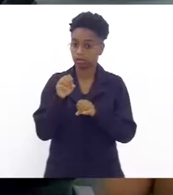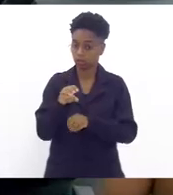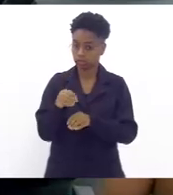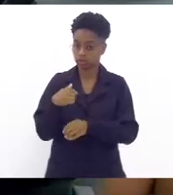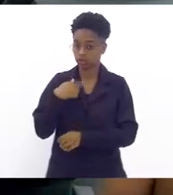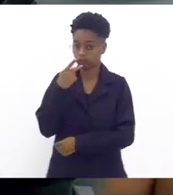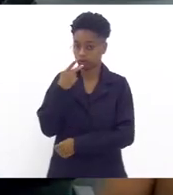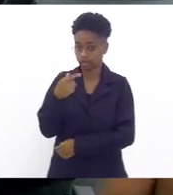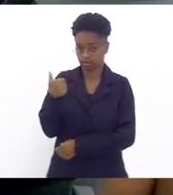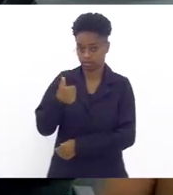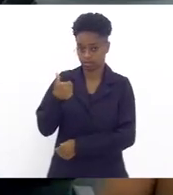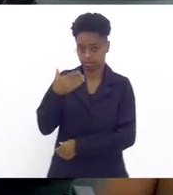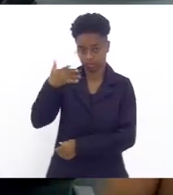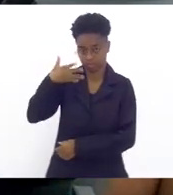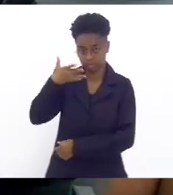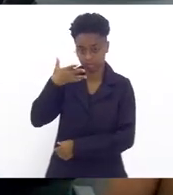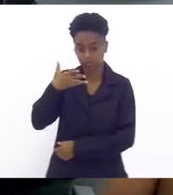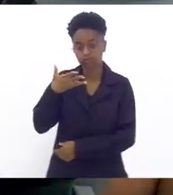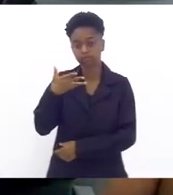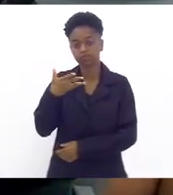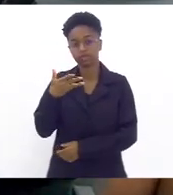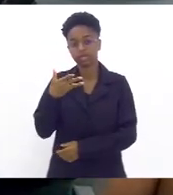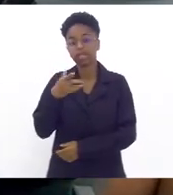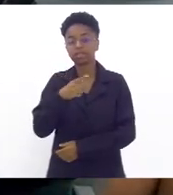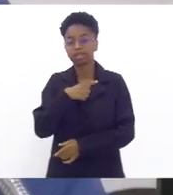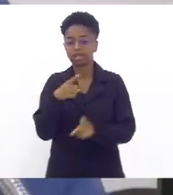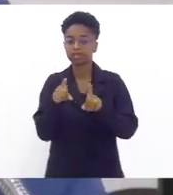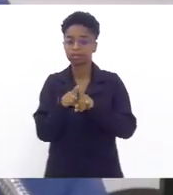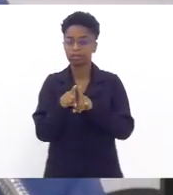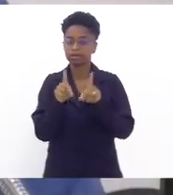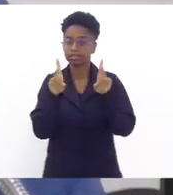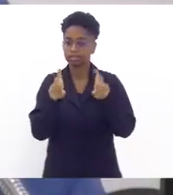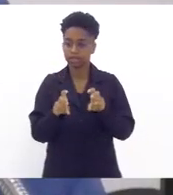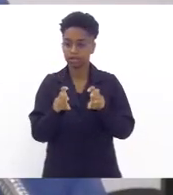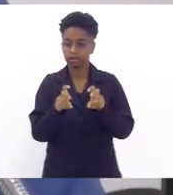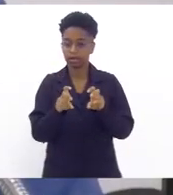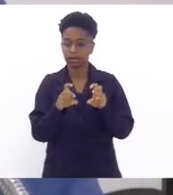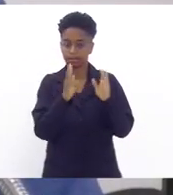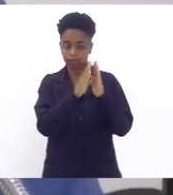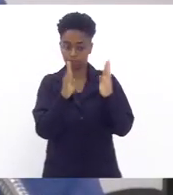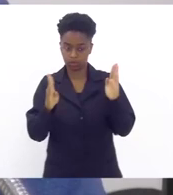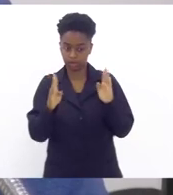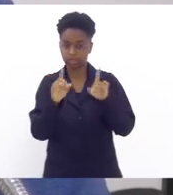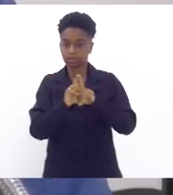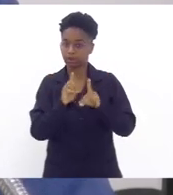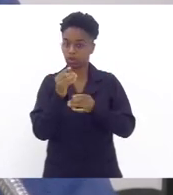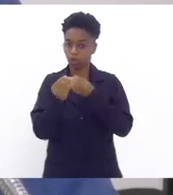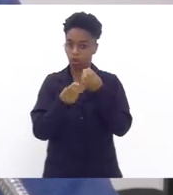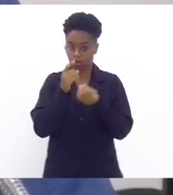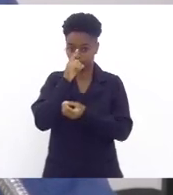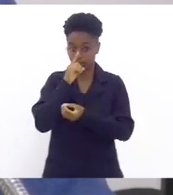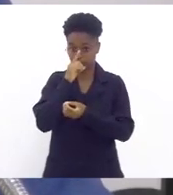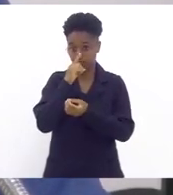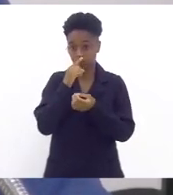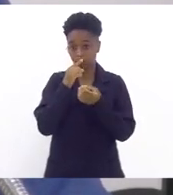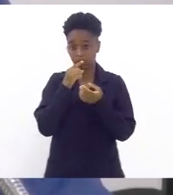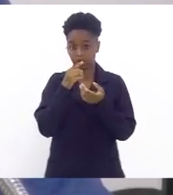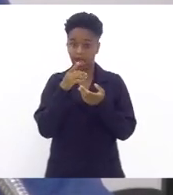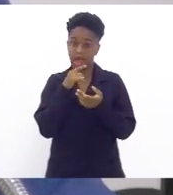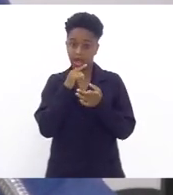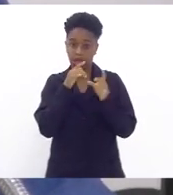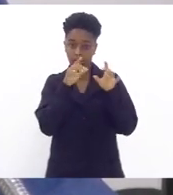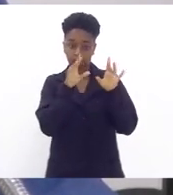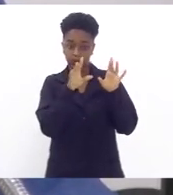primeira fala é foi dito agora de uma existência do Acervo e da condição em que esse acervo se encontra né parte da